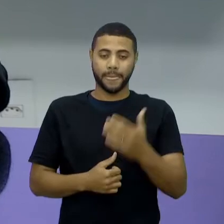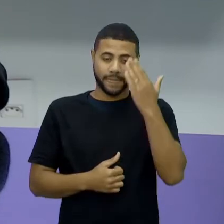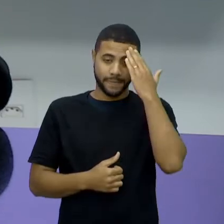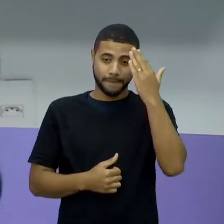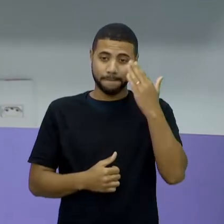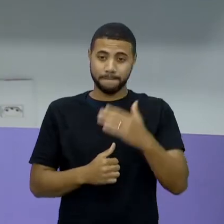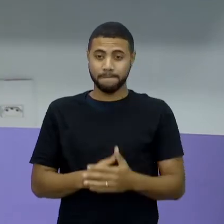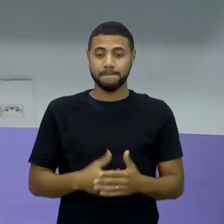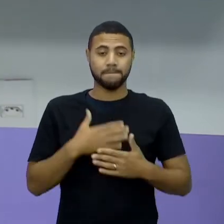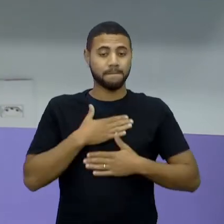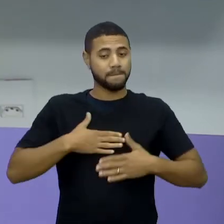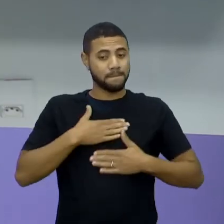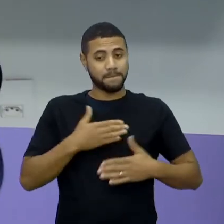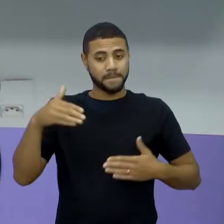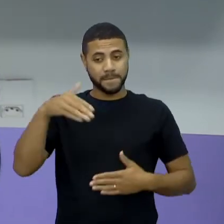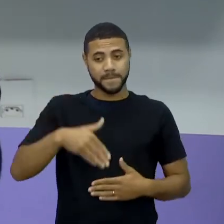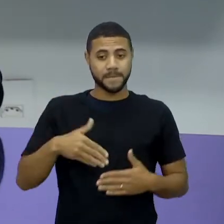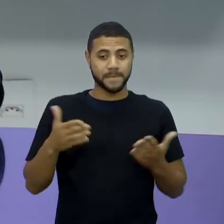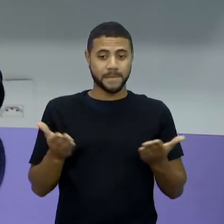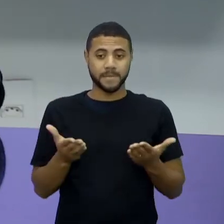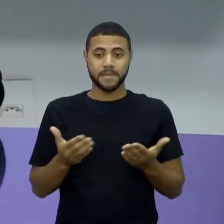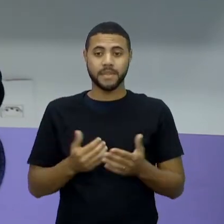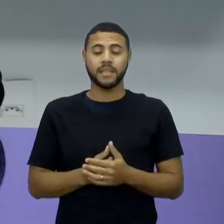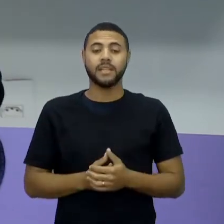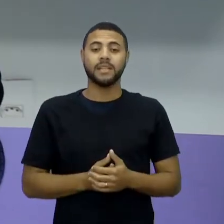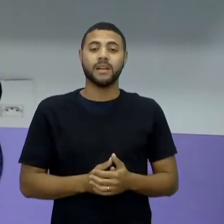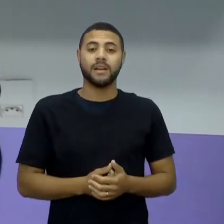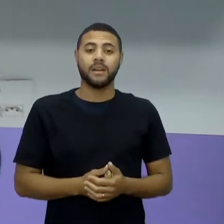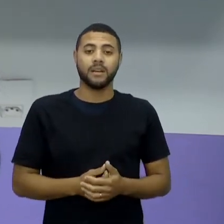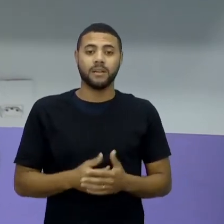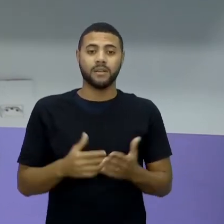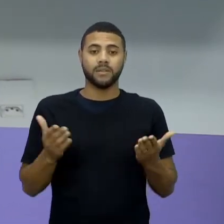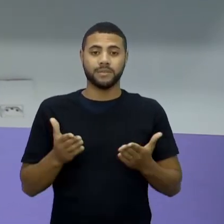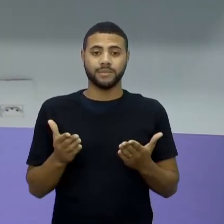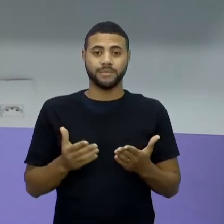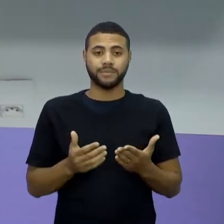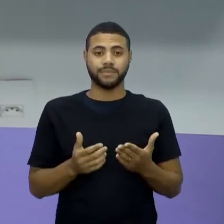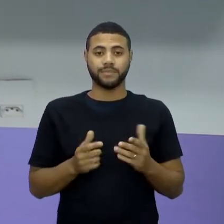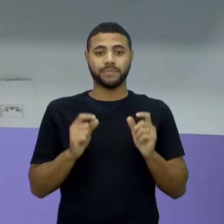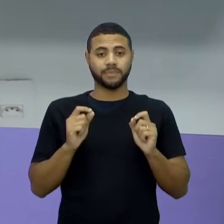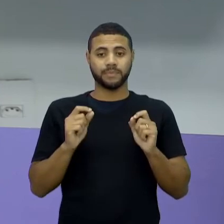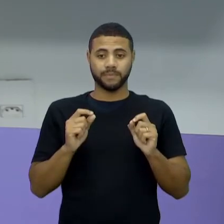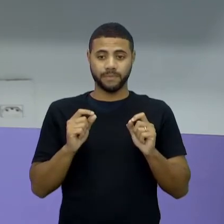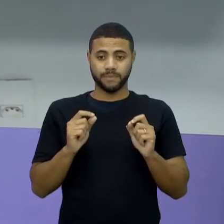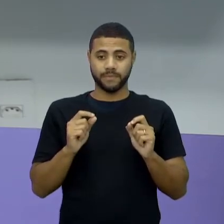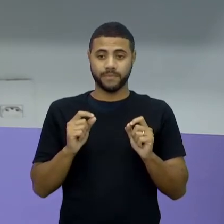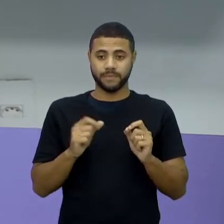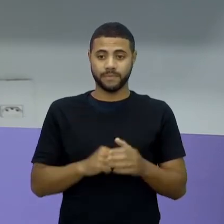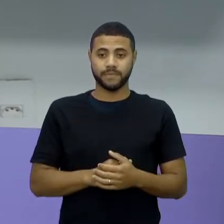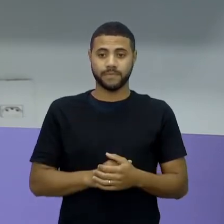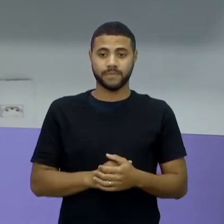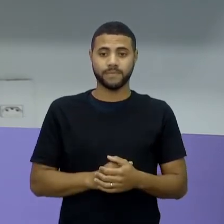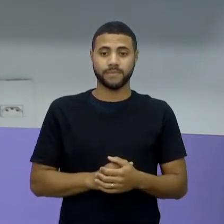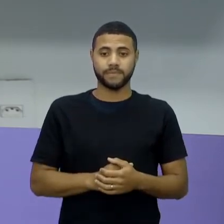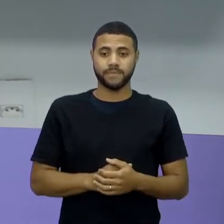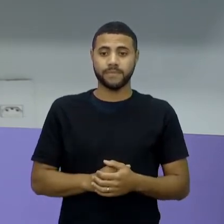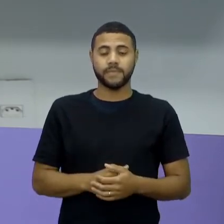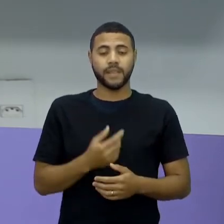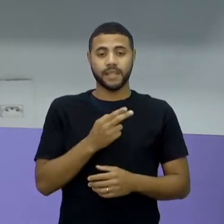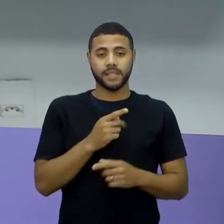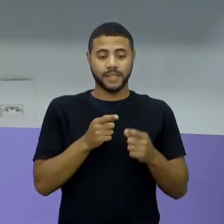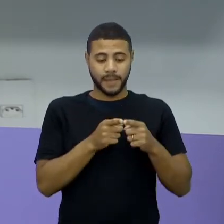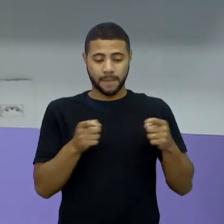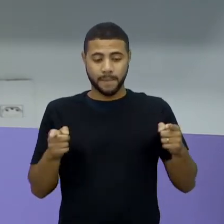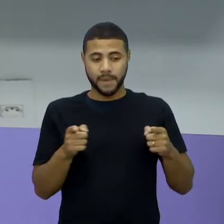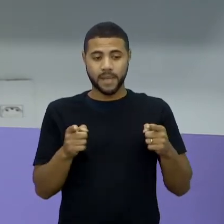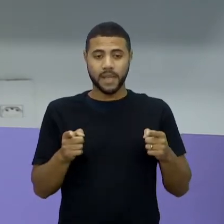aqui conosco. A gente vai hoje fazer, vejam só, a última semana